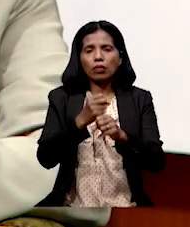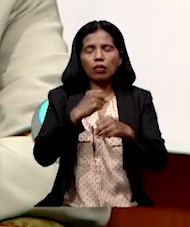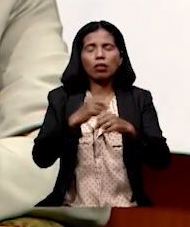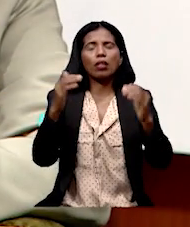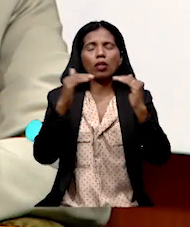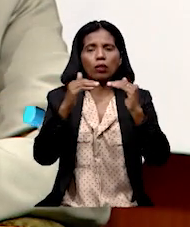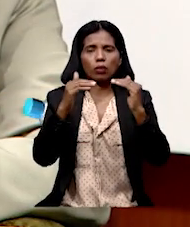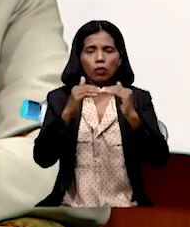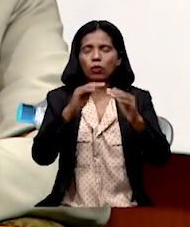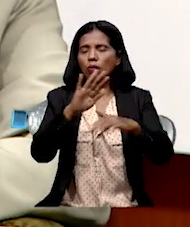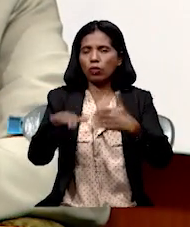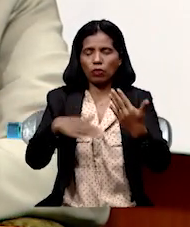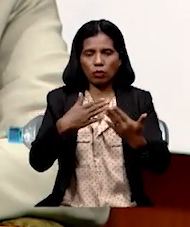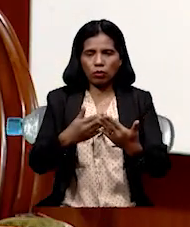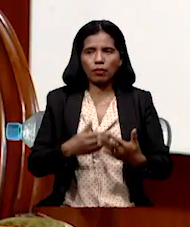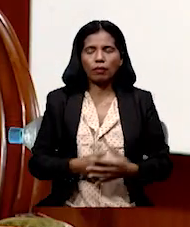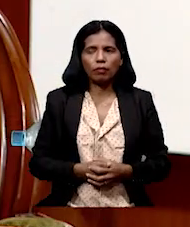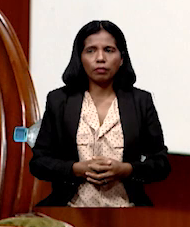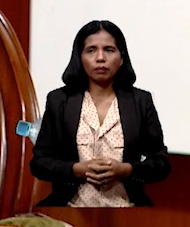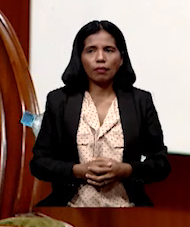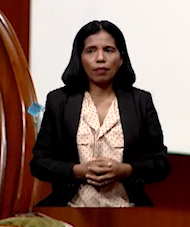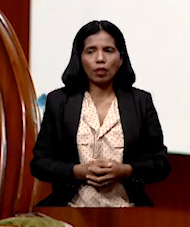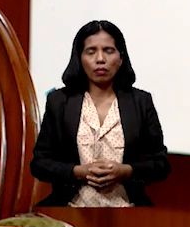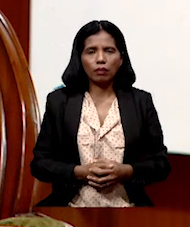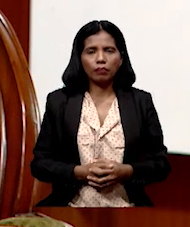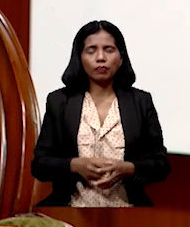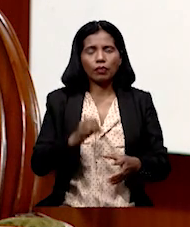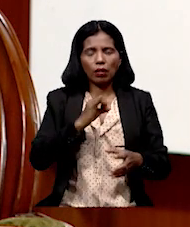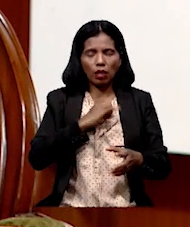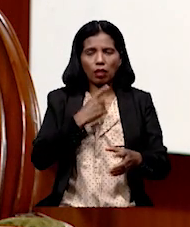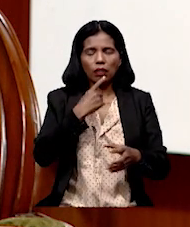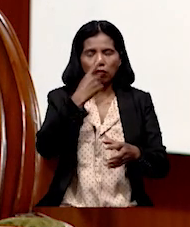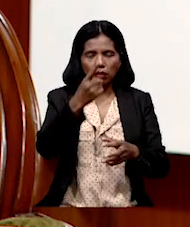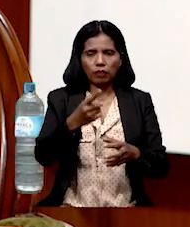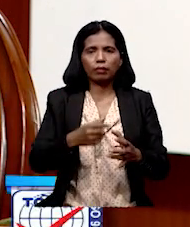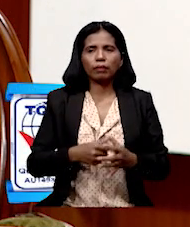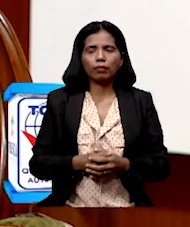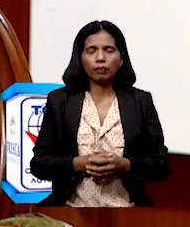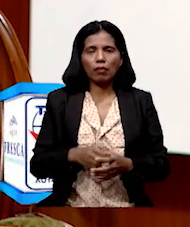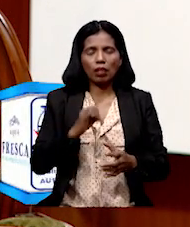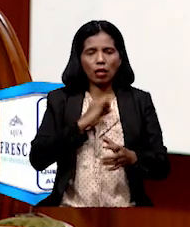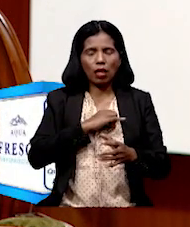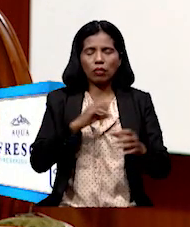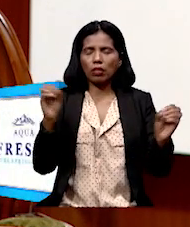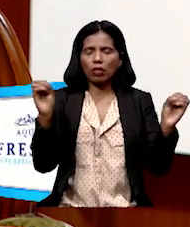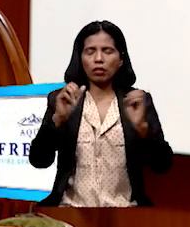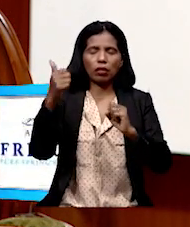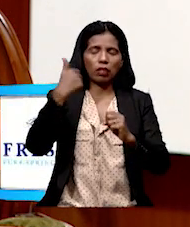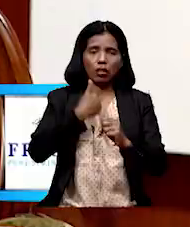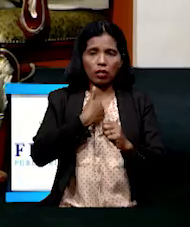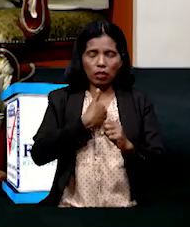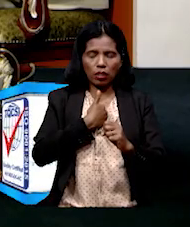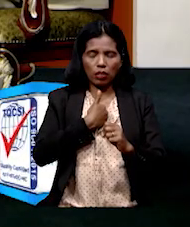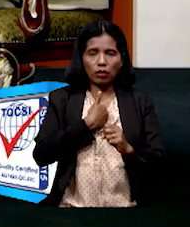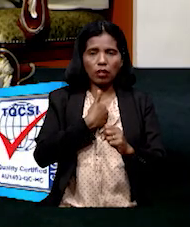ho parte hotu. Sim, longos irão eleito, não há o esclarece, vou dizer. Há os candidatos han, né,